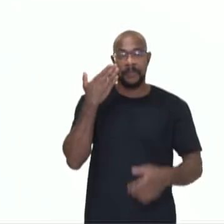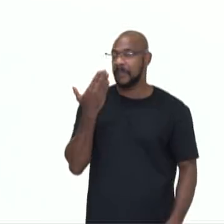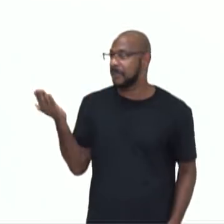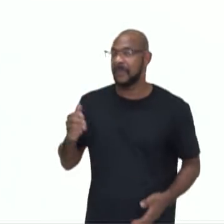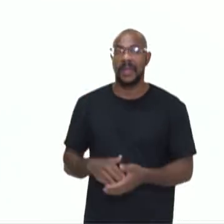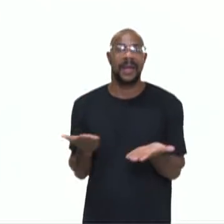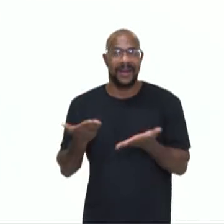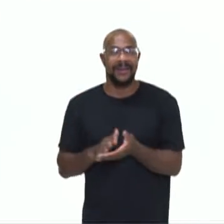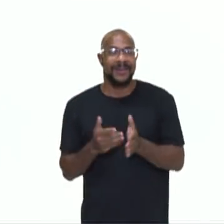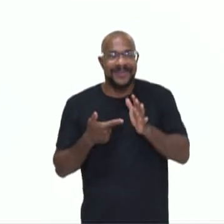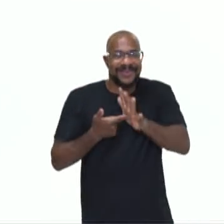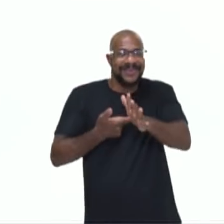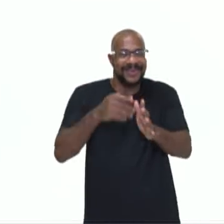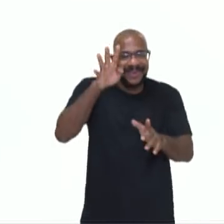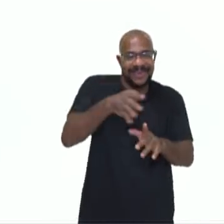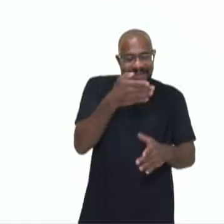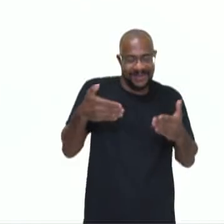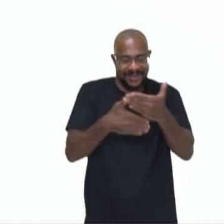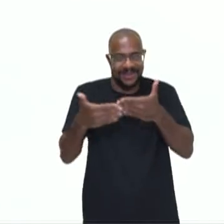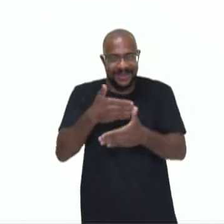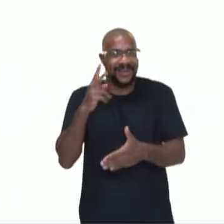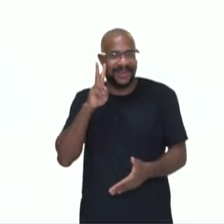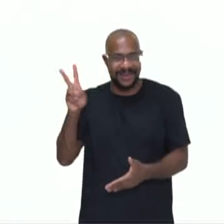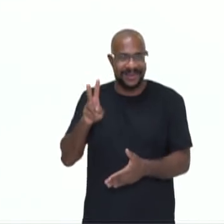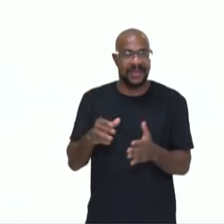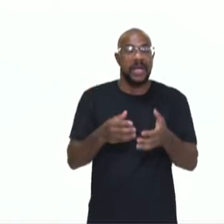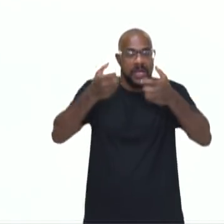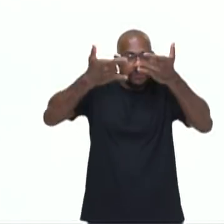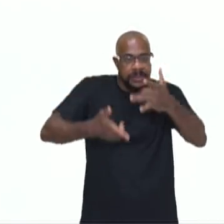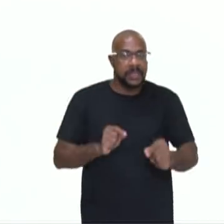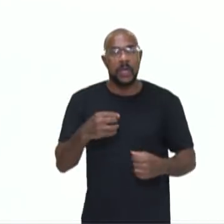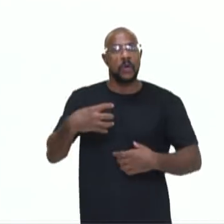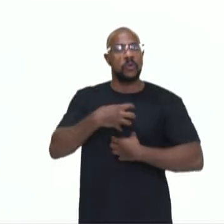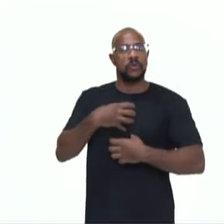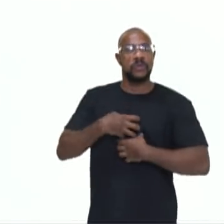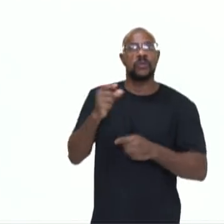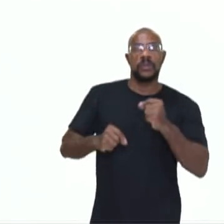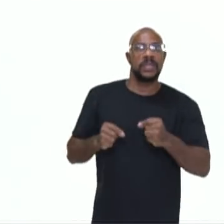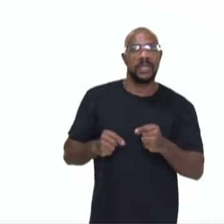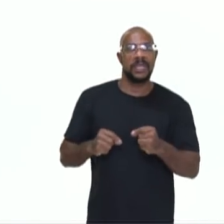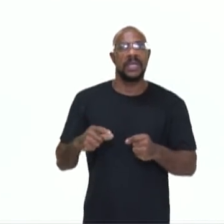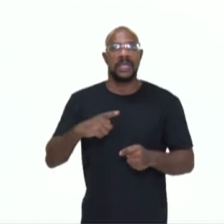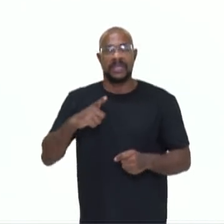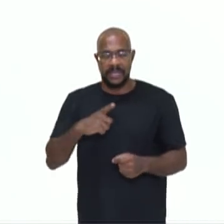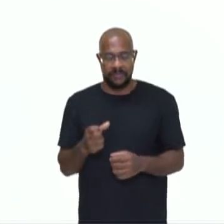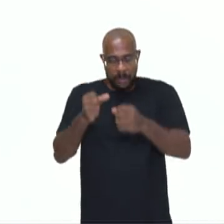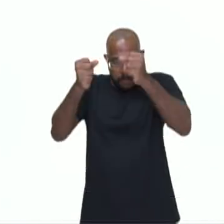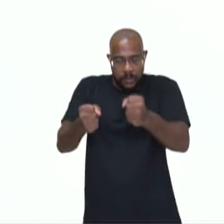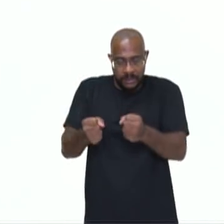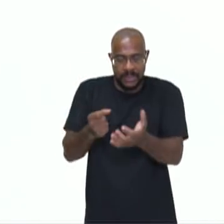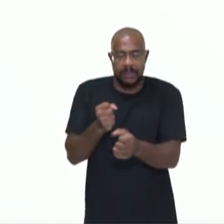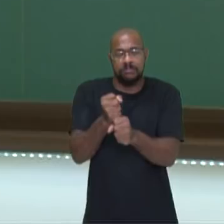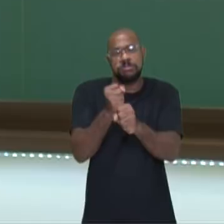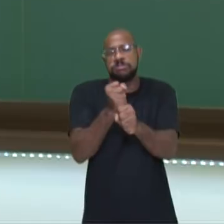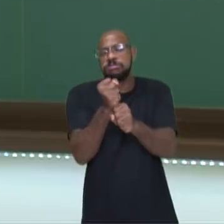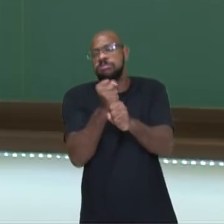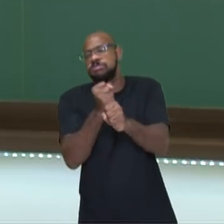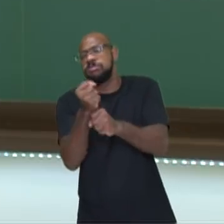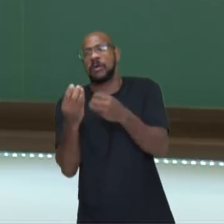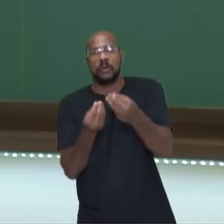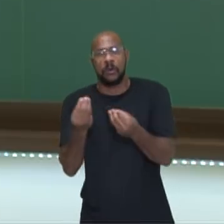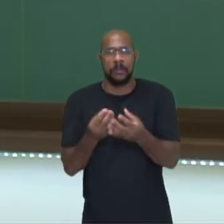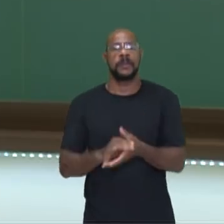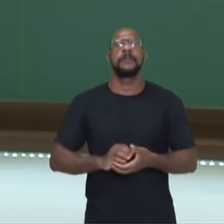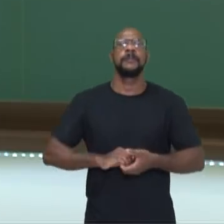base no esquema apresentado no slide anterior, explique o modo como as oligarquias se mantiveram no poder durante a maior parte da